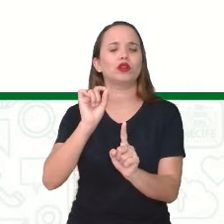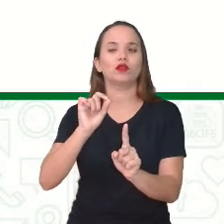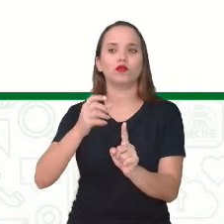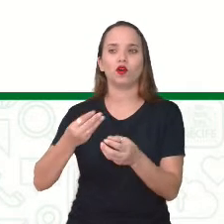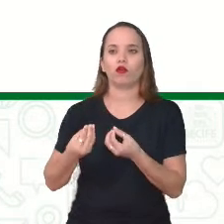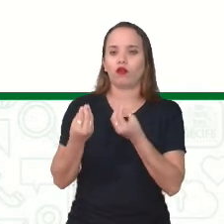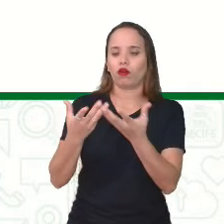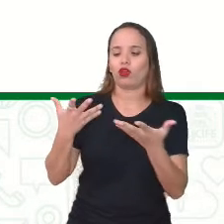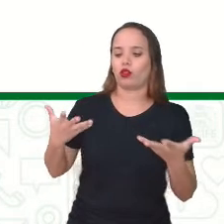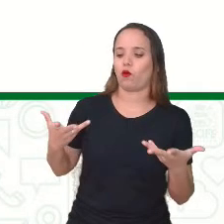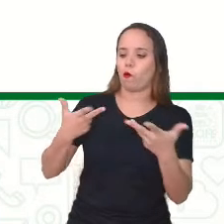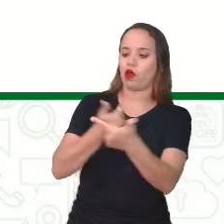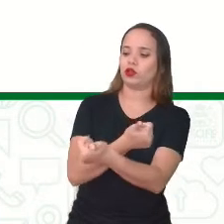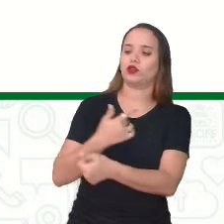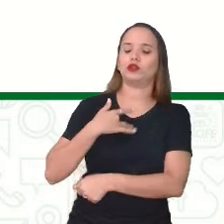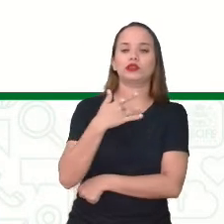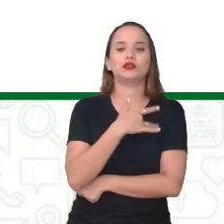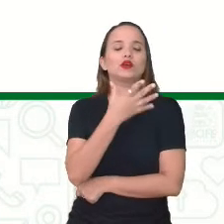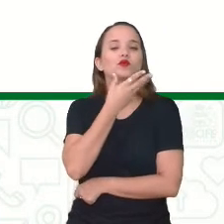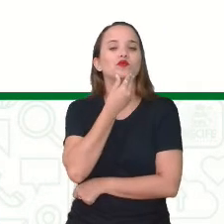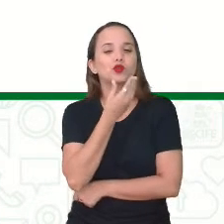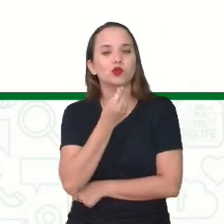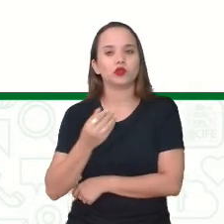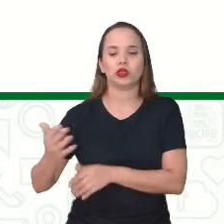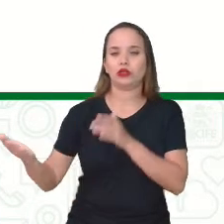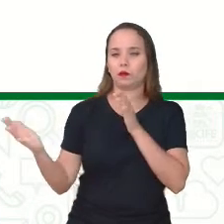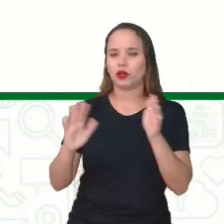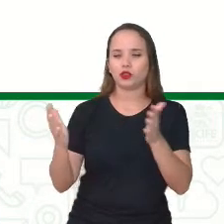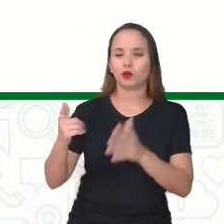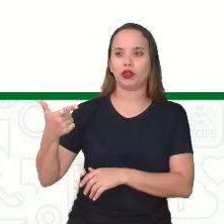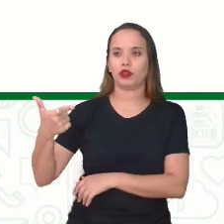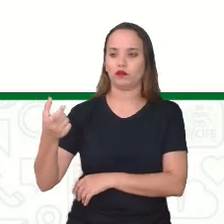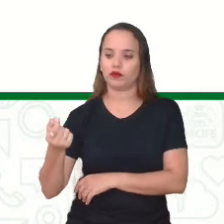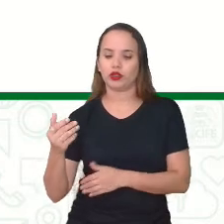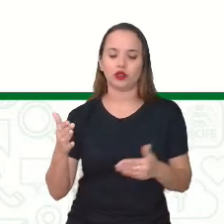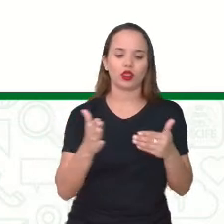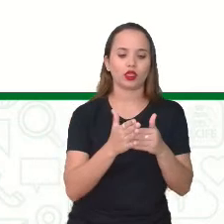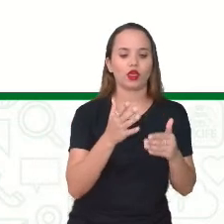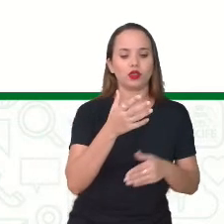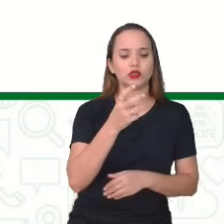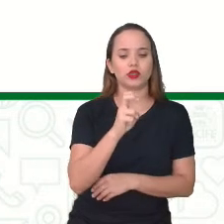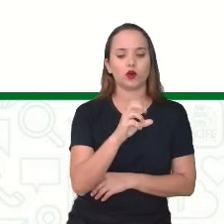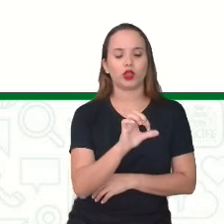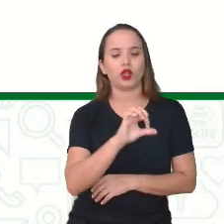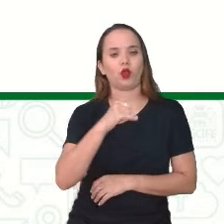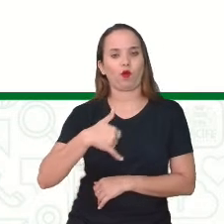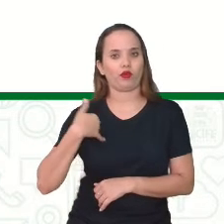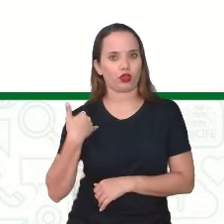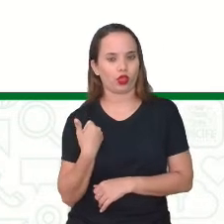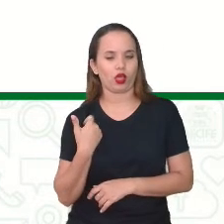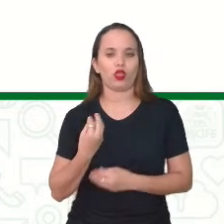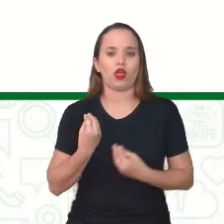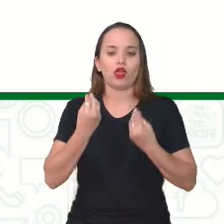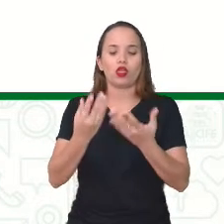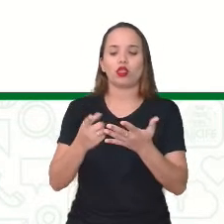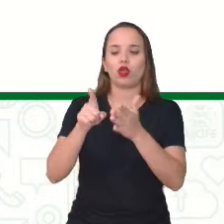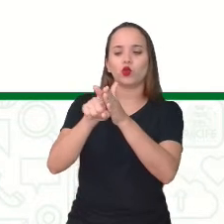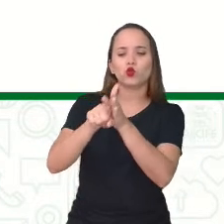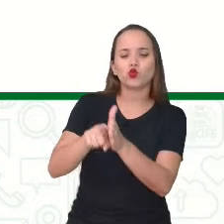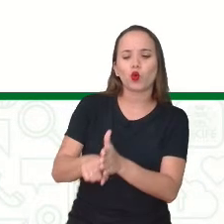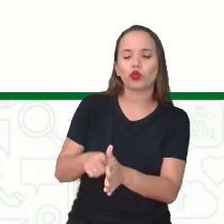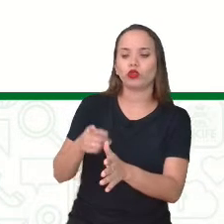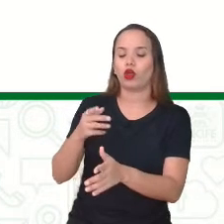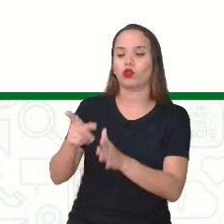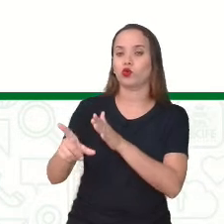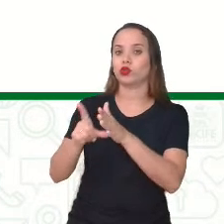população masculina na faixa etária entre 20 e 59 anos, oferecendo diagnóstico precoce e prevenção